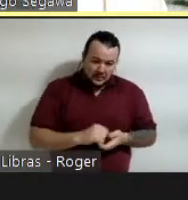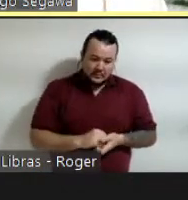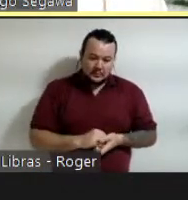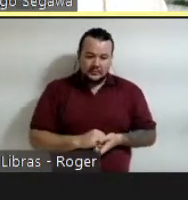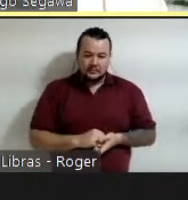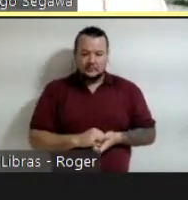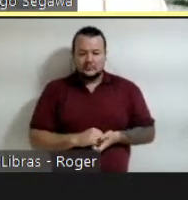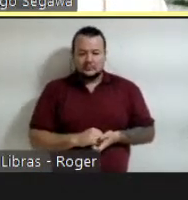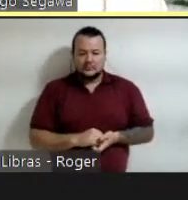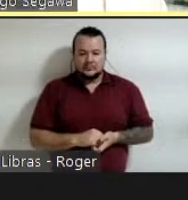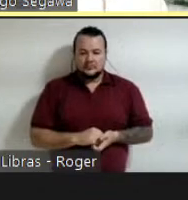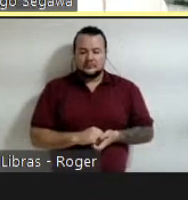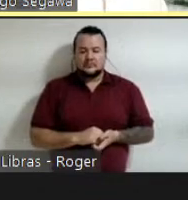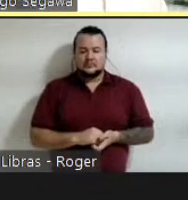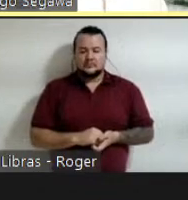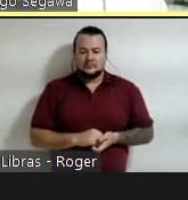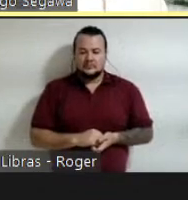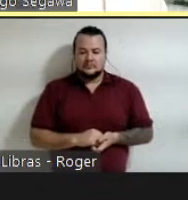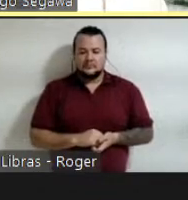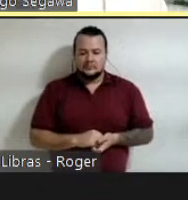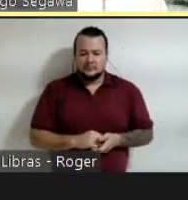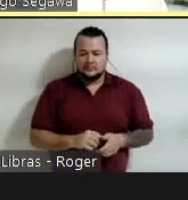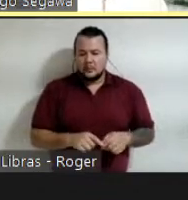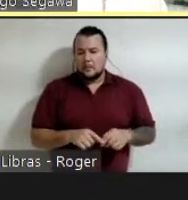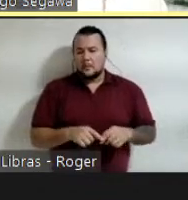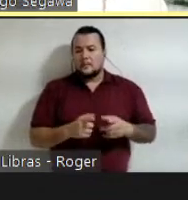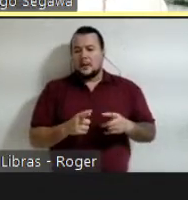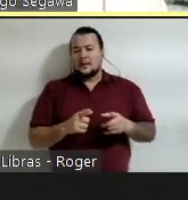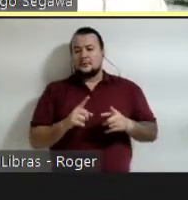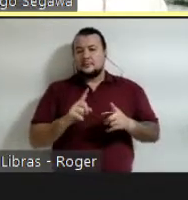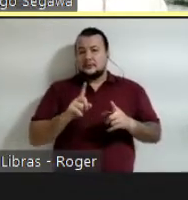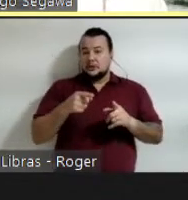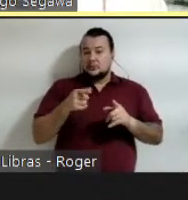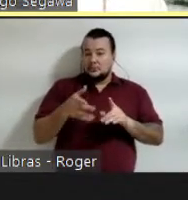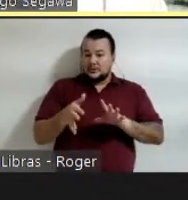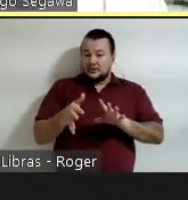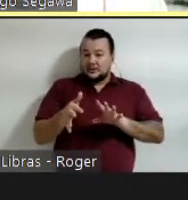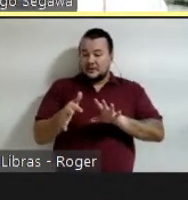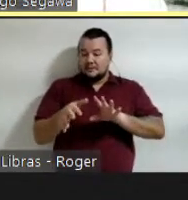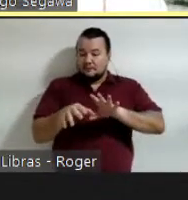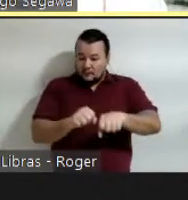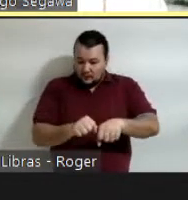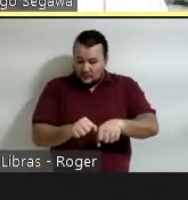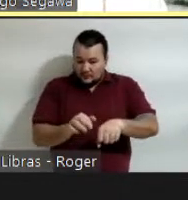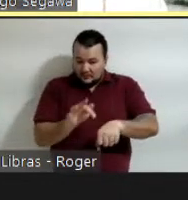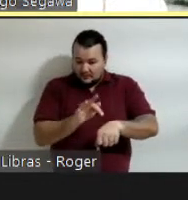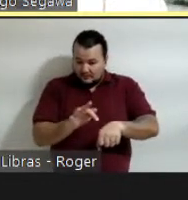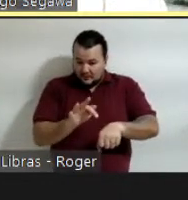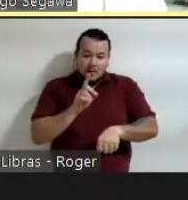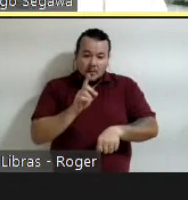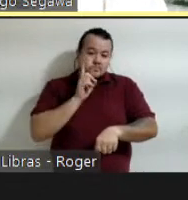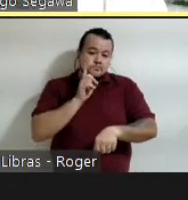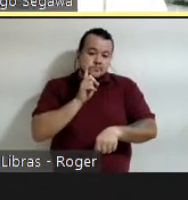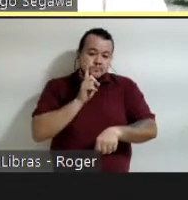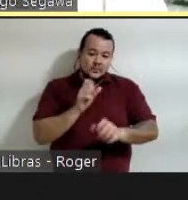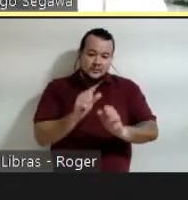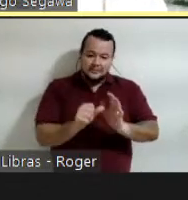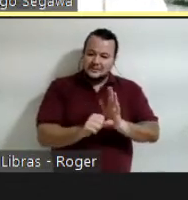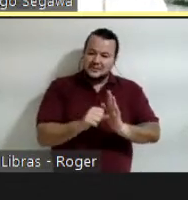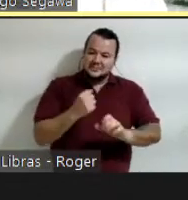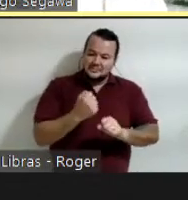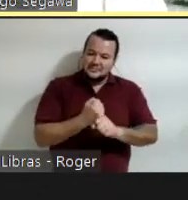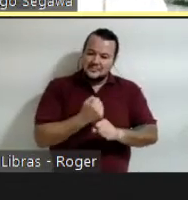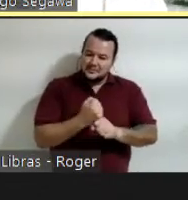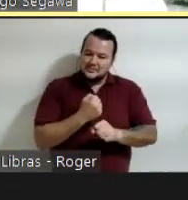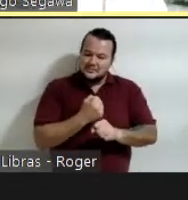que Seidler se forma em Harvard e suas primeiras obras são